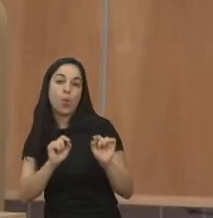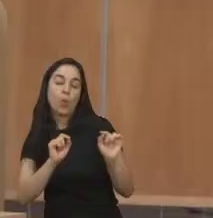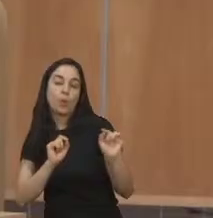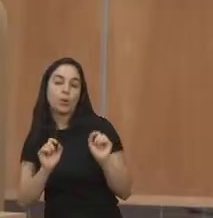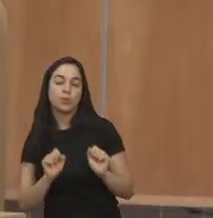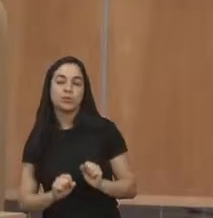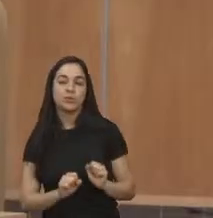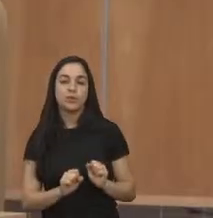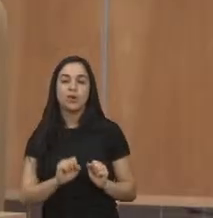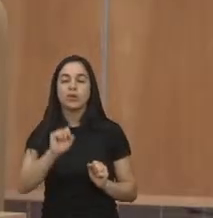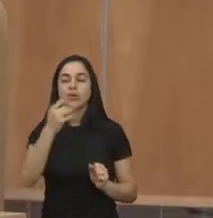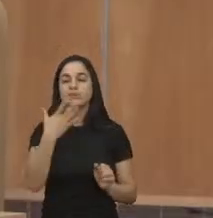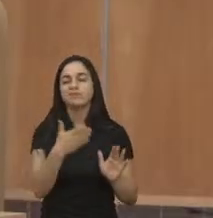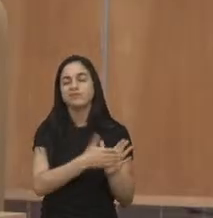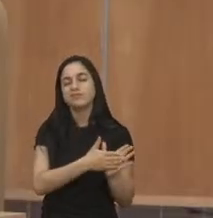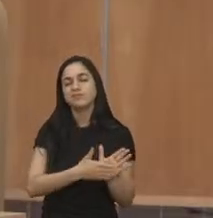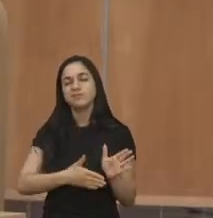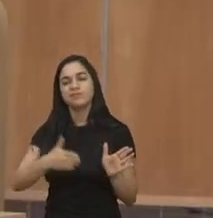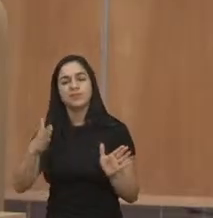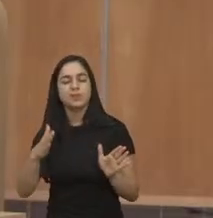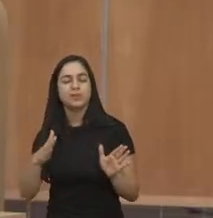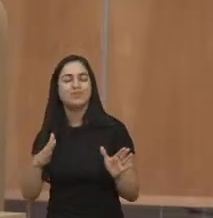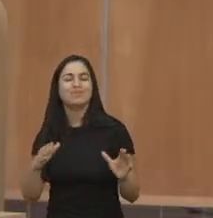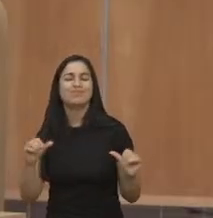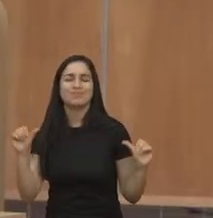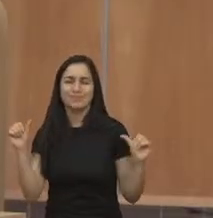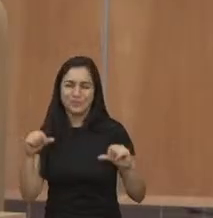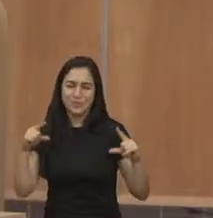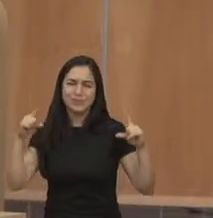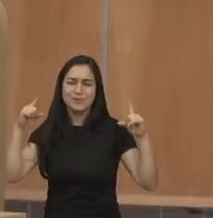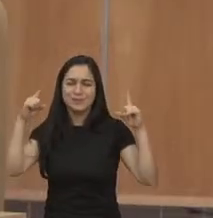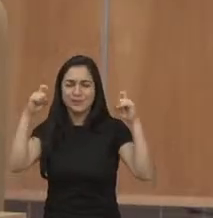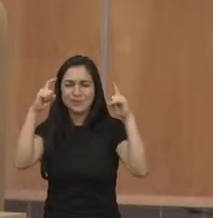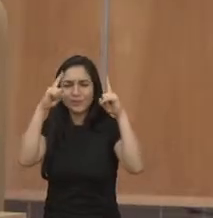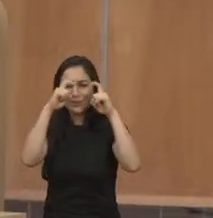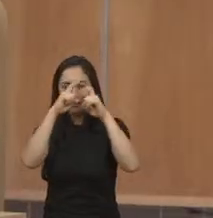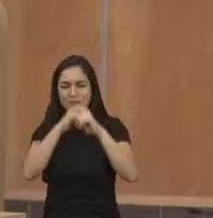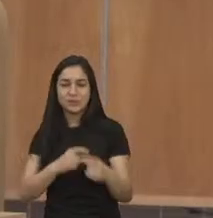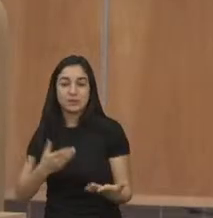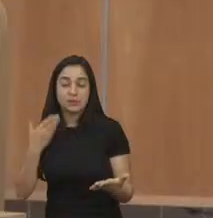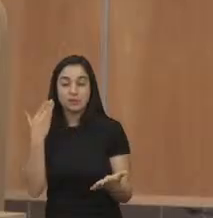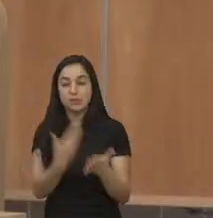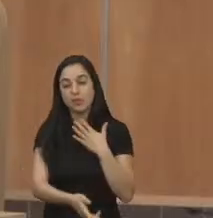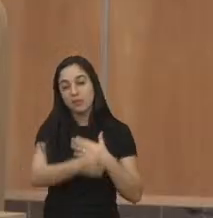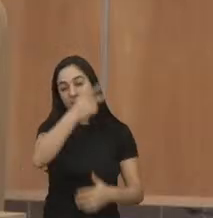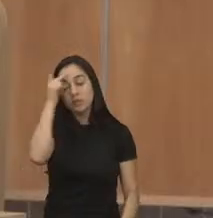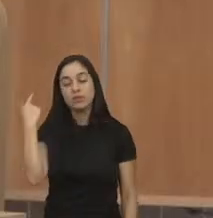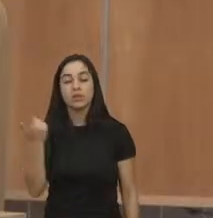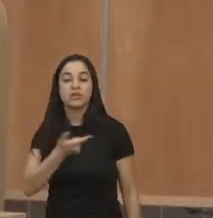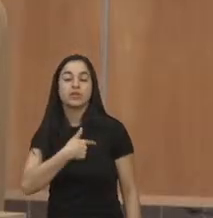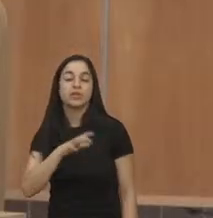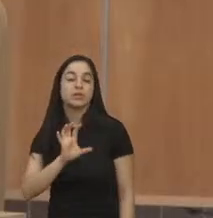infelizmente, passa por um momento crítico de perda de alguém que a gente ama.